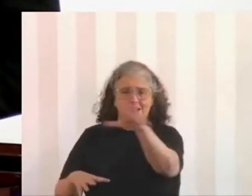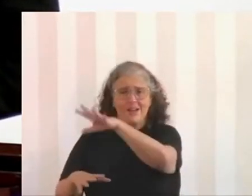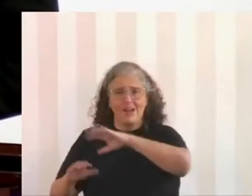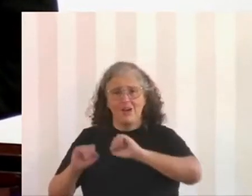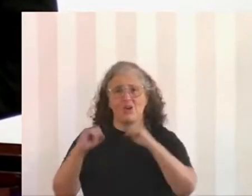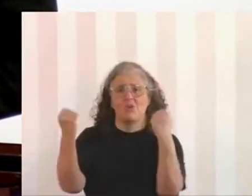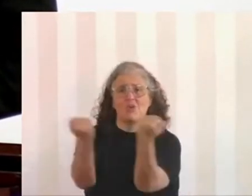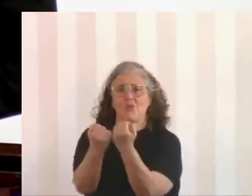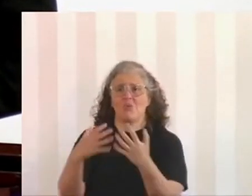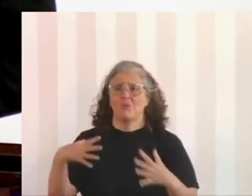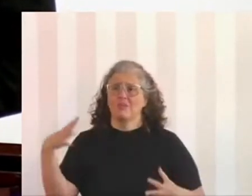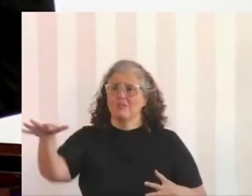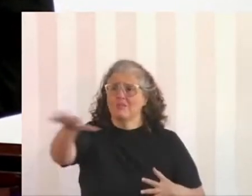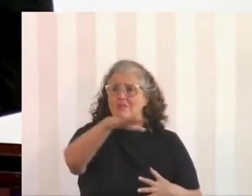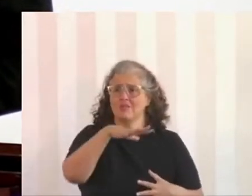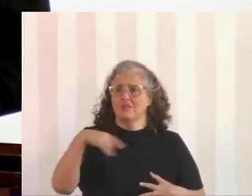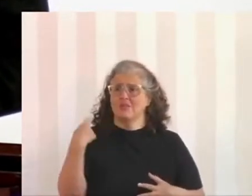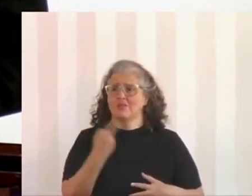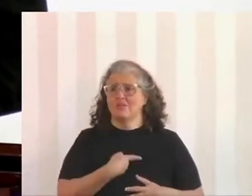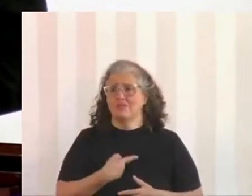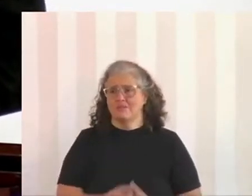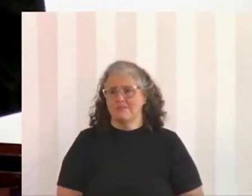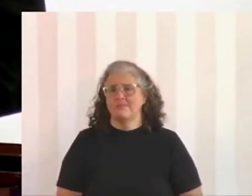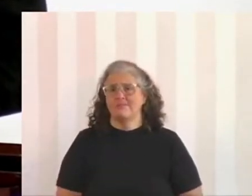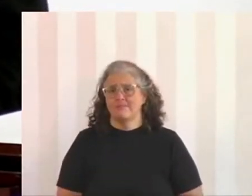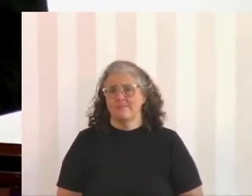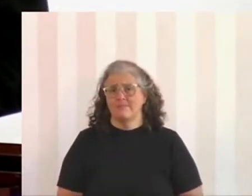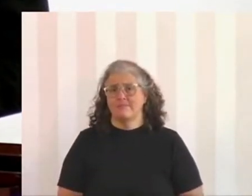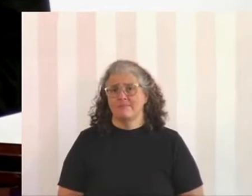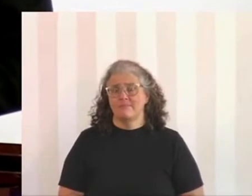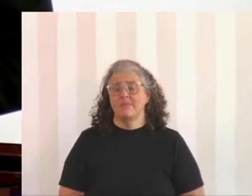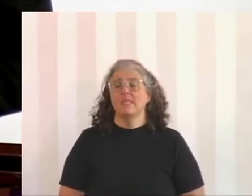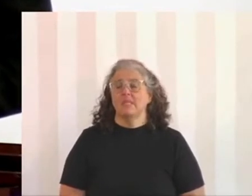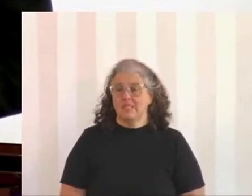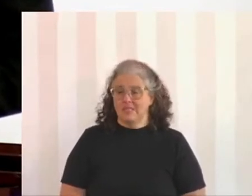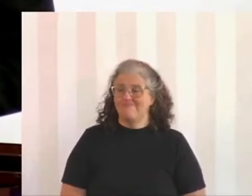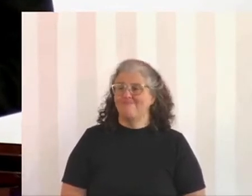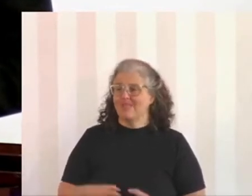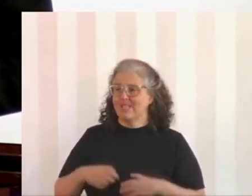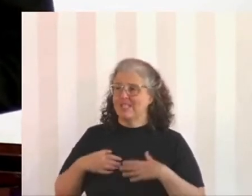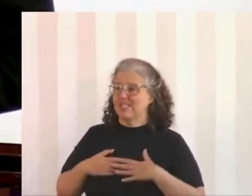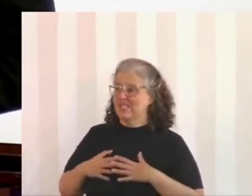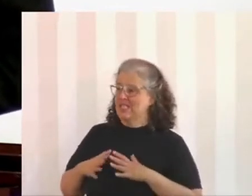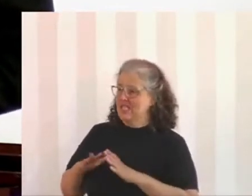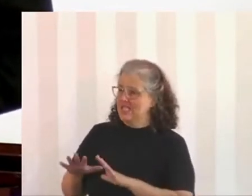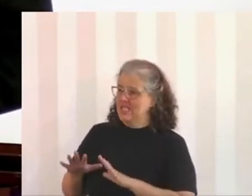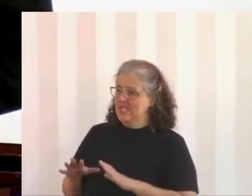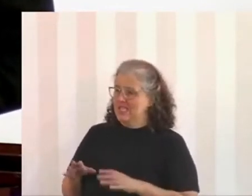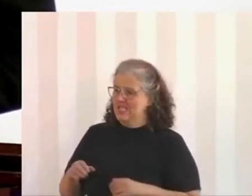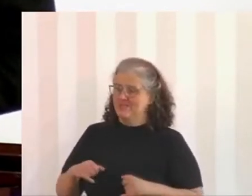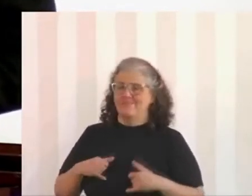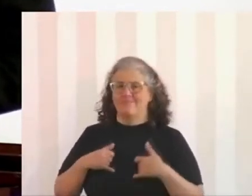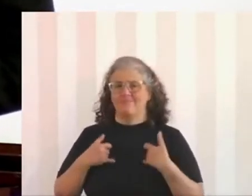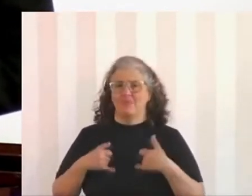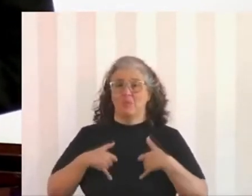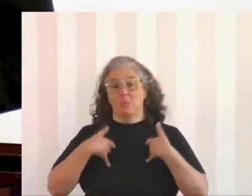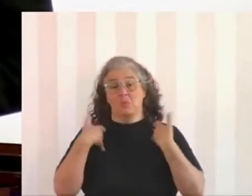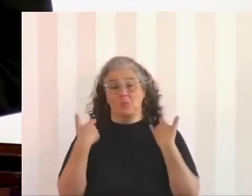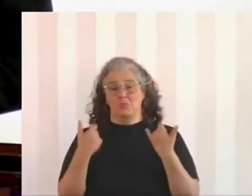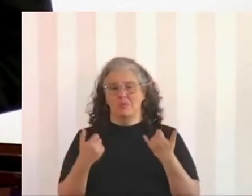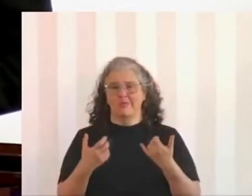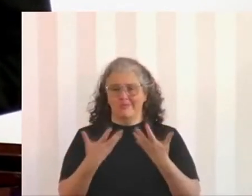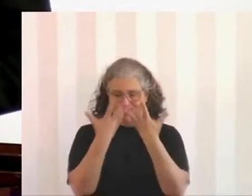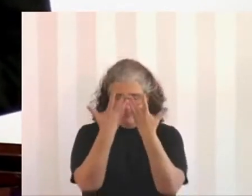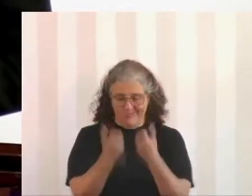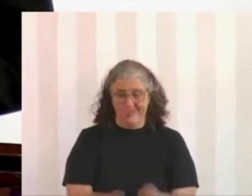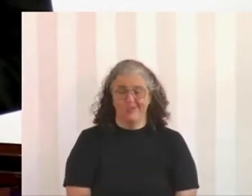comunidade? Ele diz: isso destrói a união que nós temos com Cristo. Então, se isso